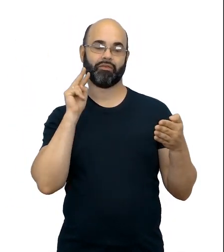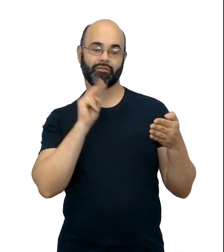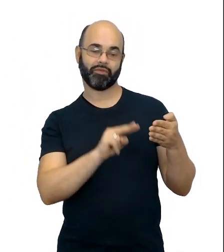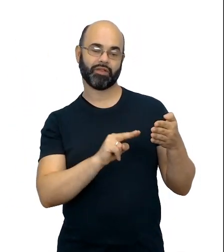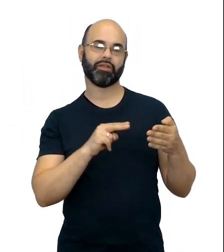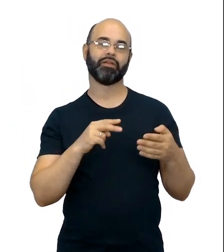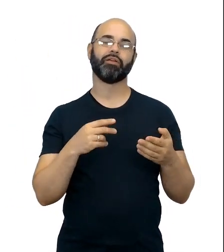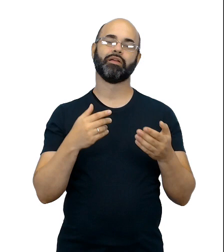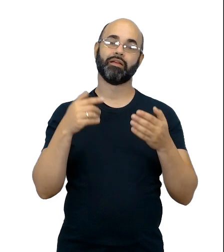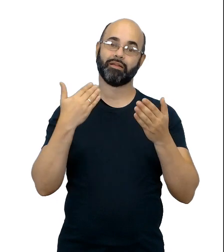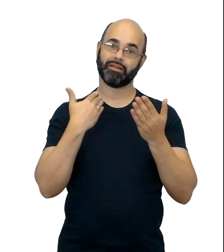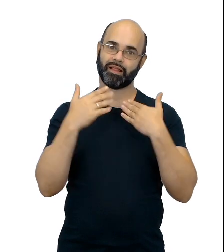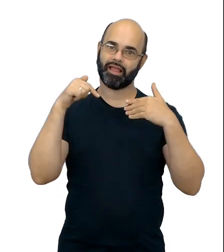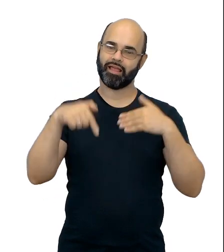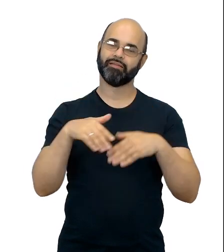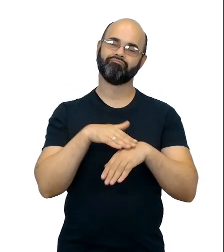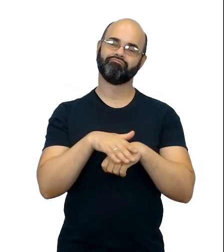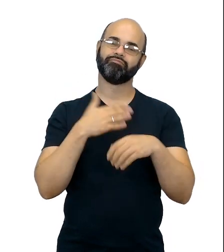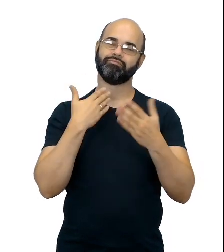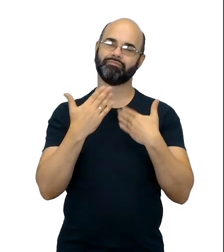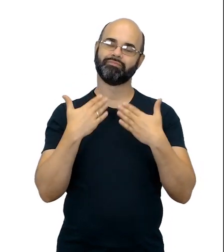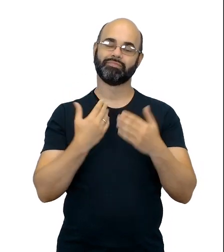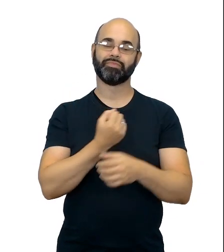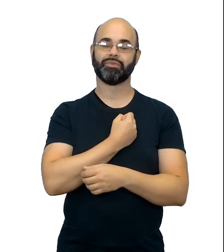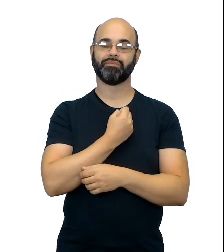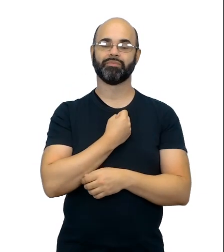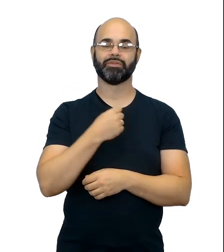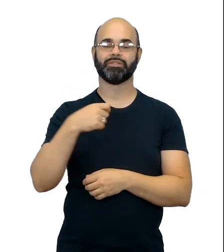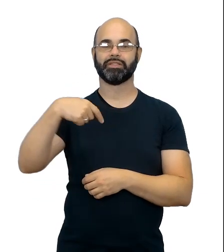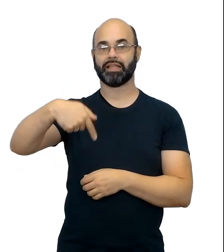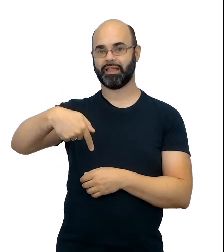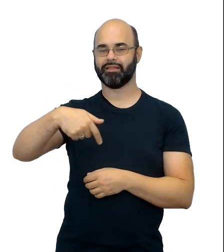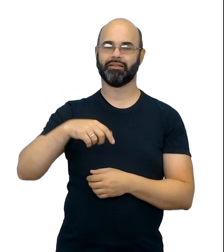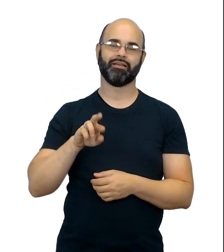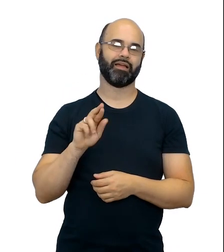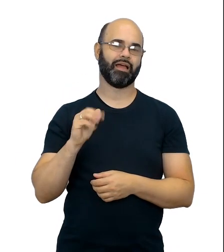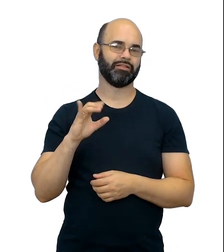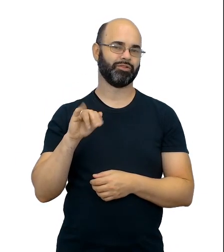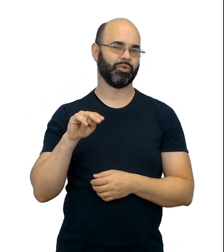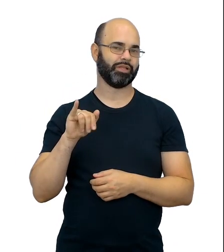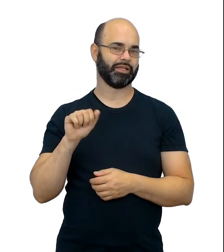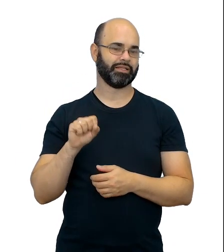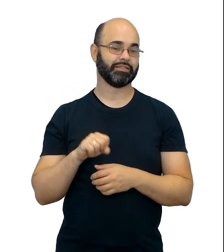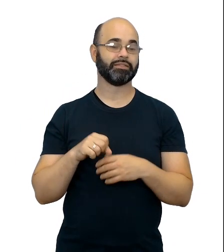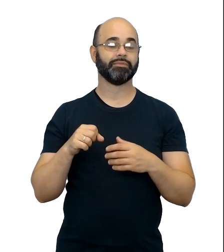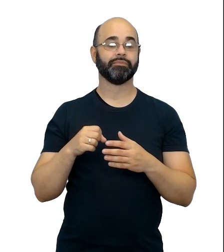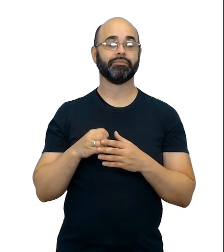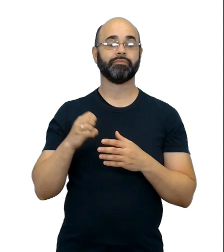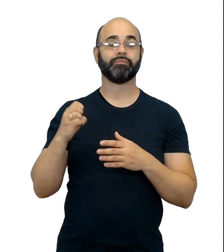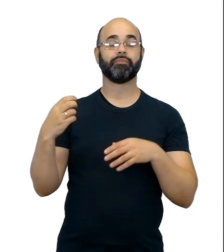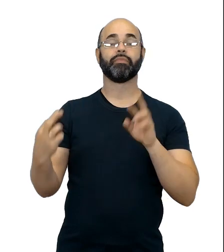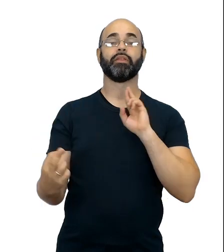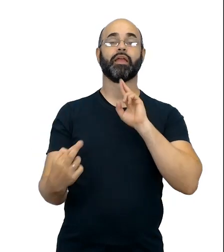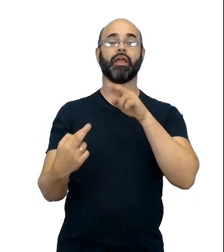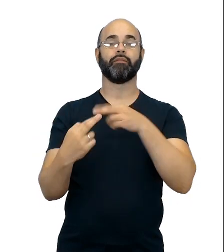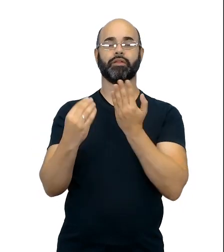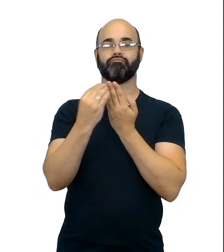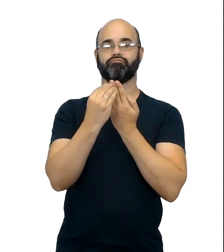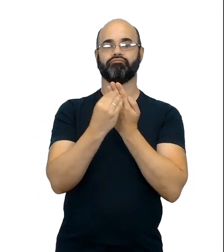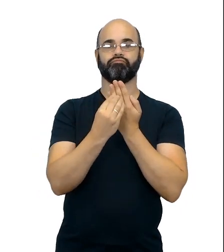um pouquinho sobre os números racionais. Deixamos aqui as nossas referências, nós temos